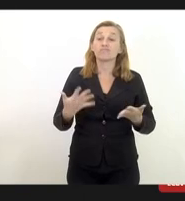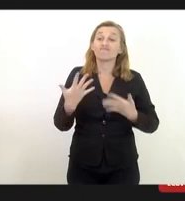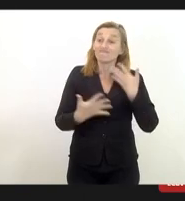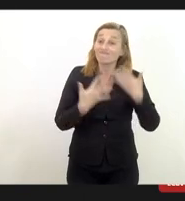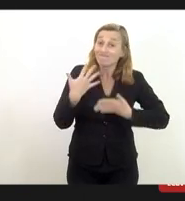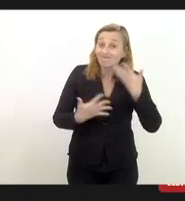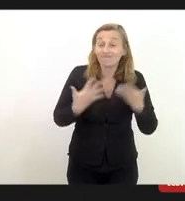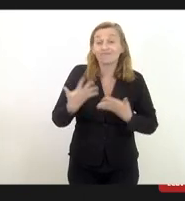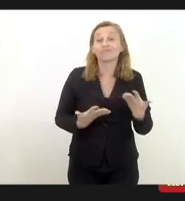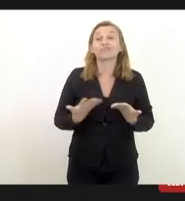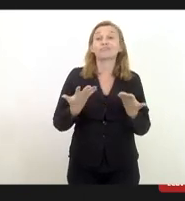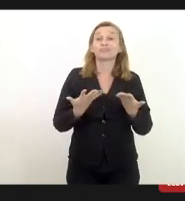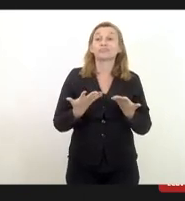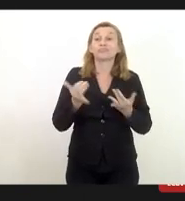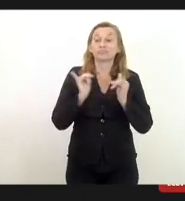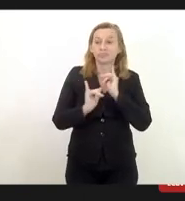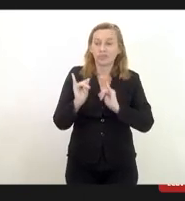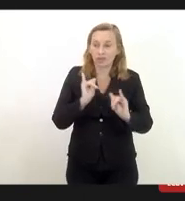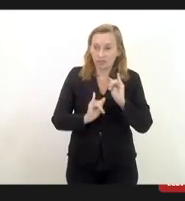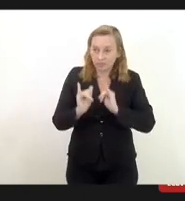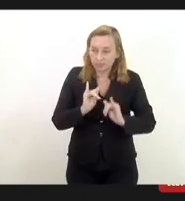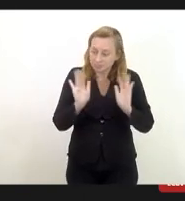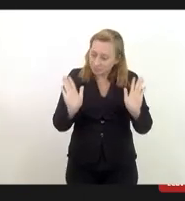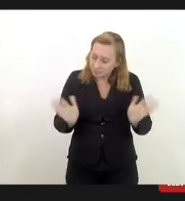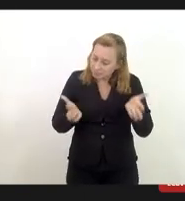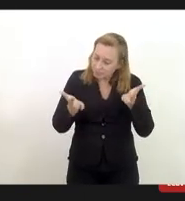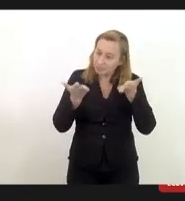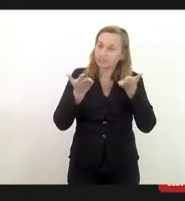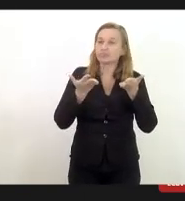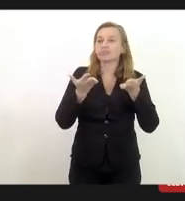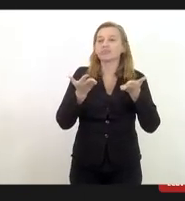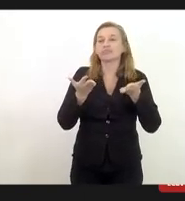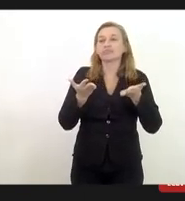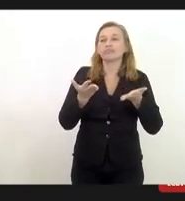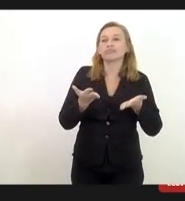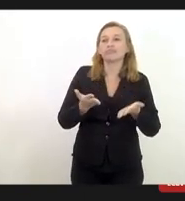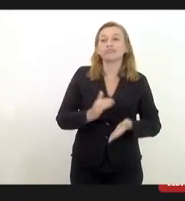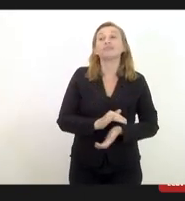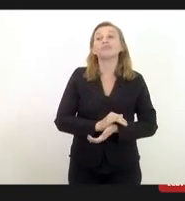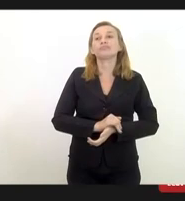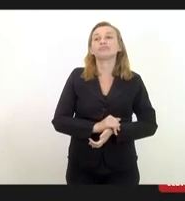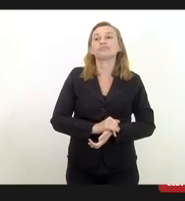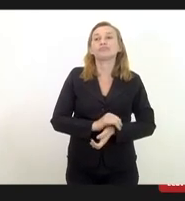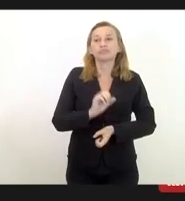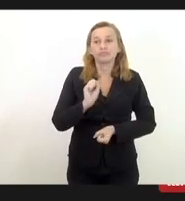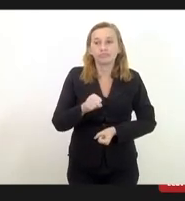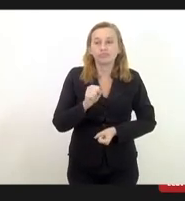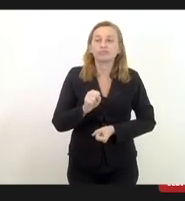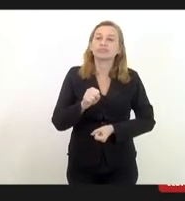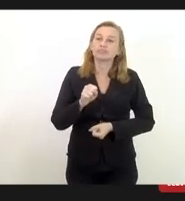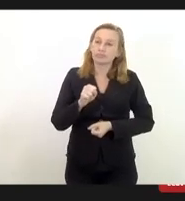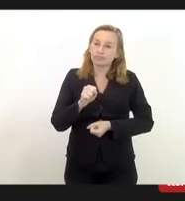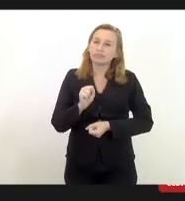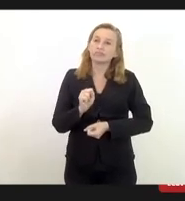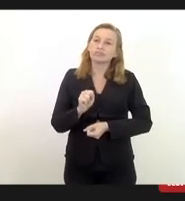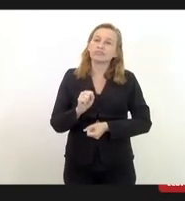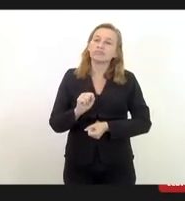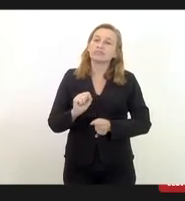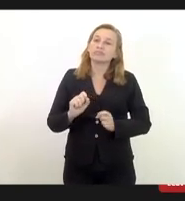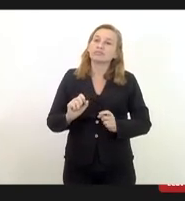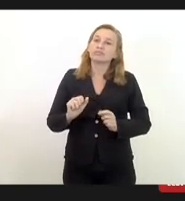contente por essa iniciativa. Então, deveria-se sim fazer